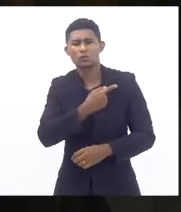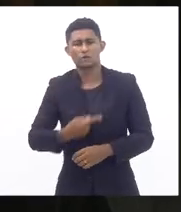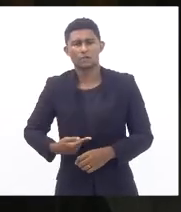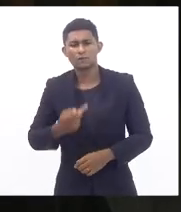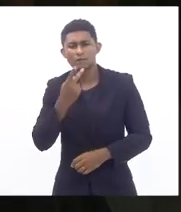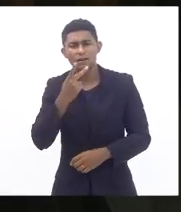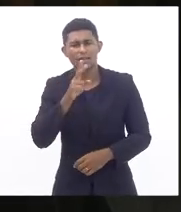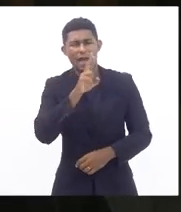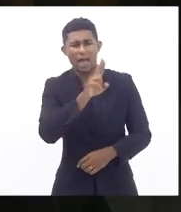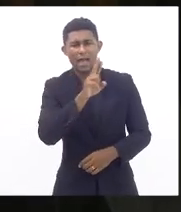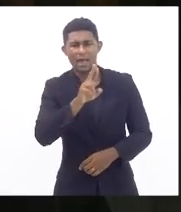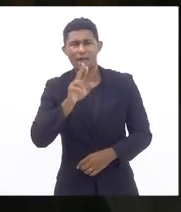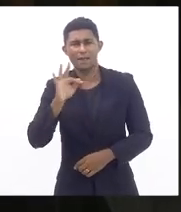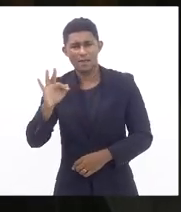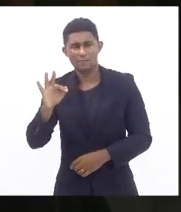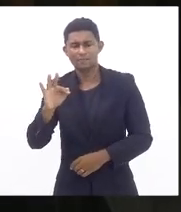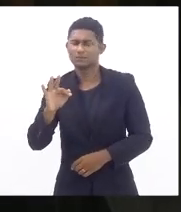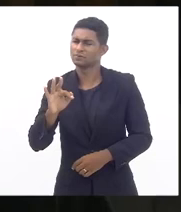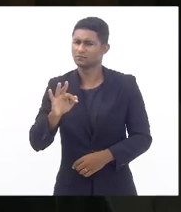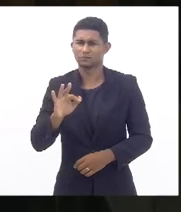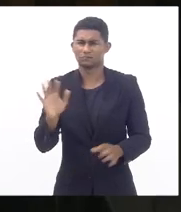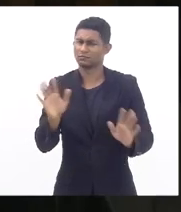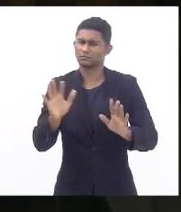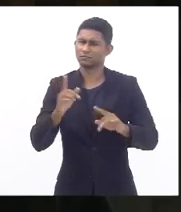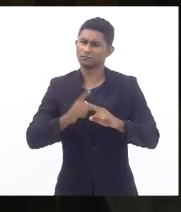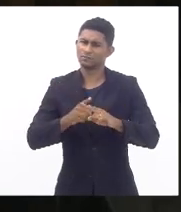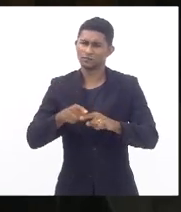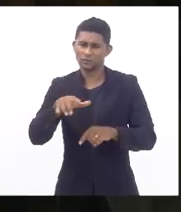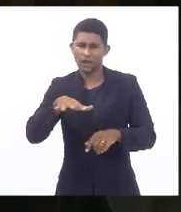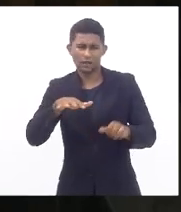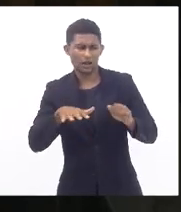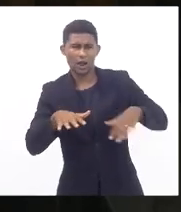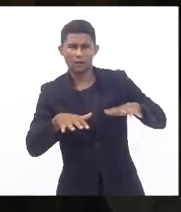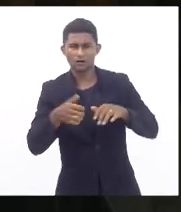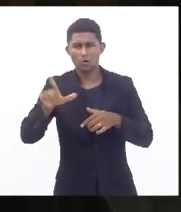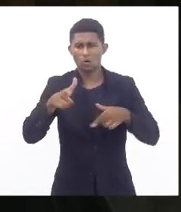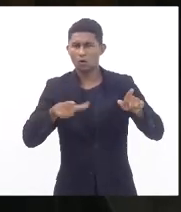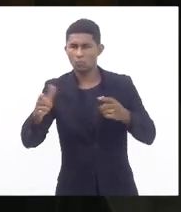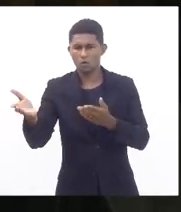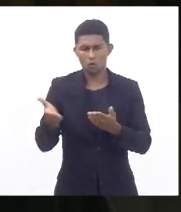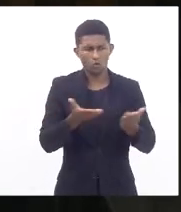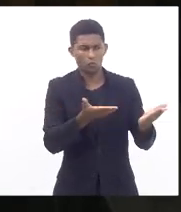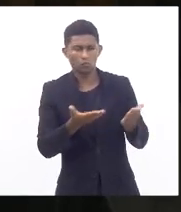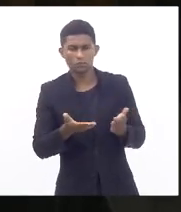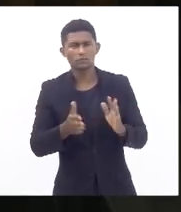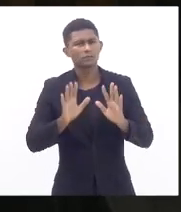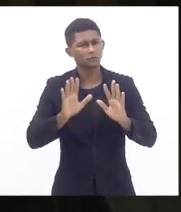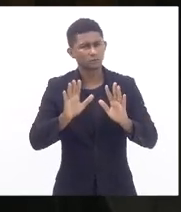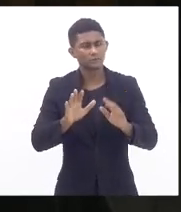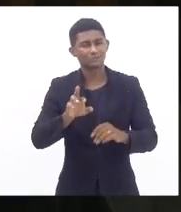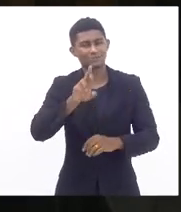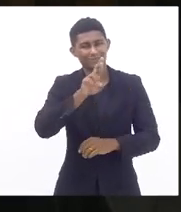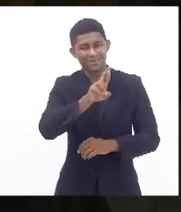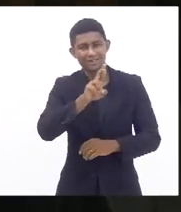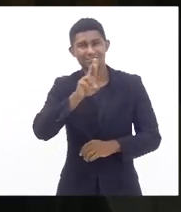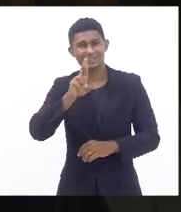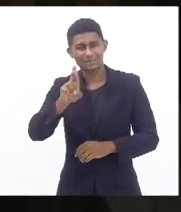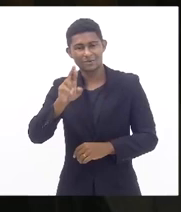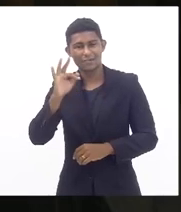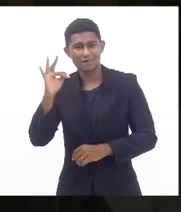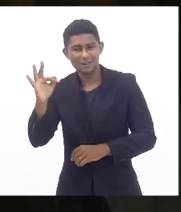convocou profissionais de diversas áreas. Porque o regime de recuperação fiscal, ele é claro quando ele diz que é possível haver